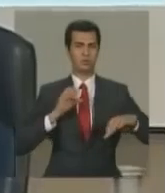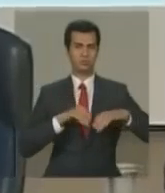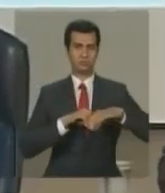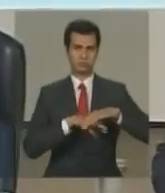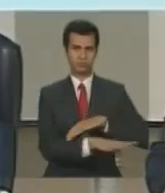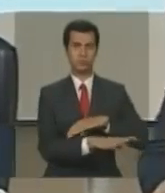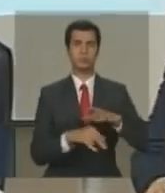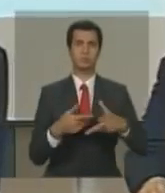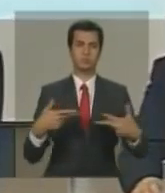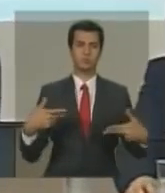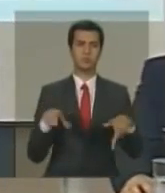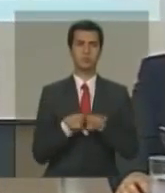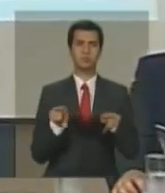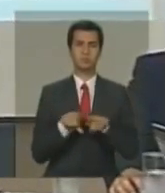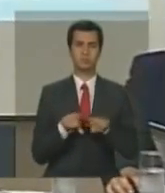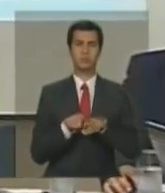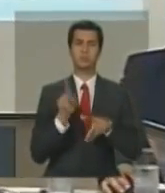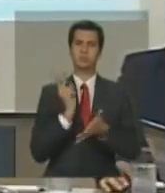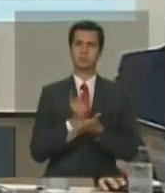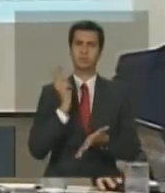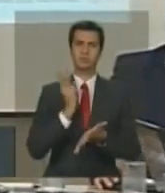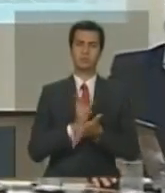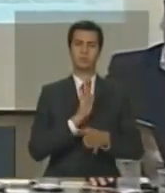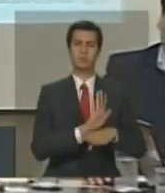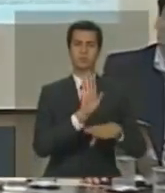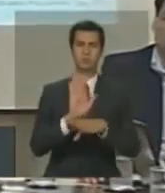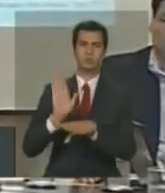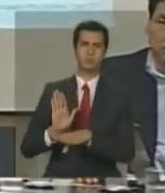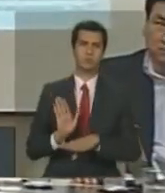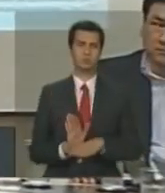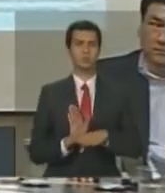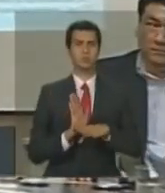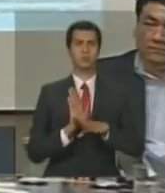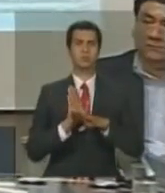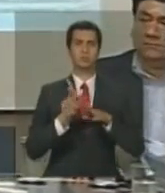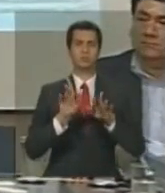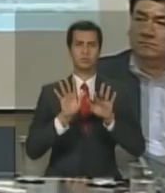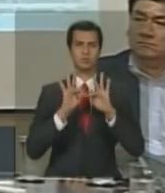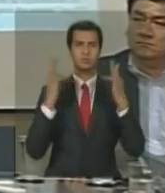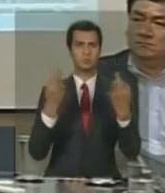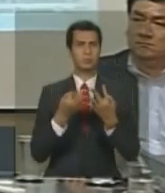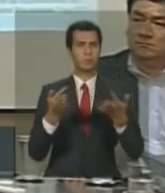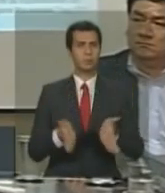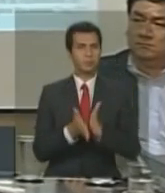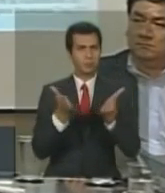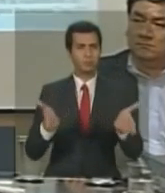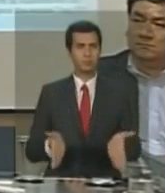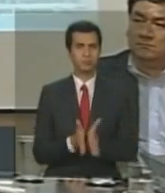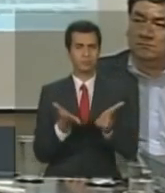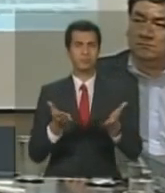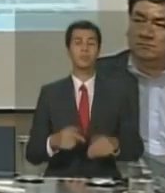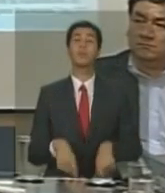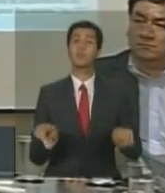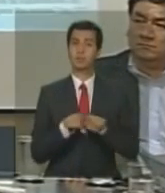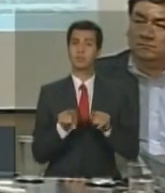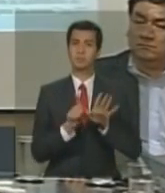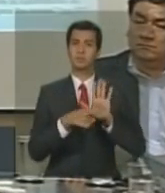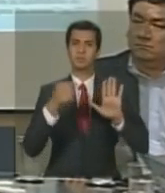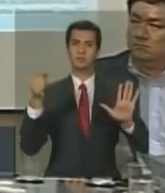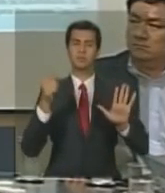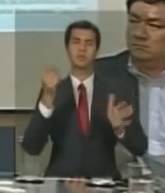e recorrendo a subsídios cruzados para beneficiar a família de baixo rendimento. Um outro destaque, também na